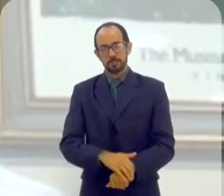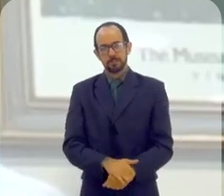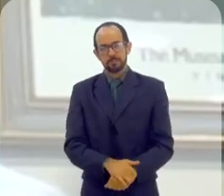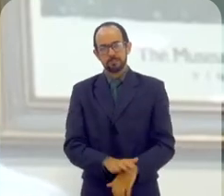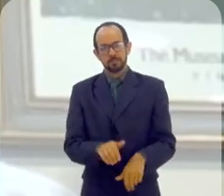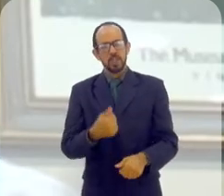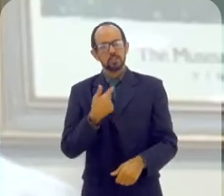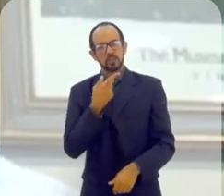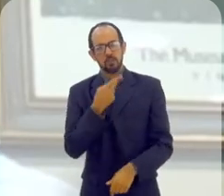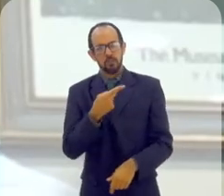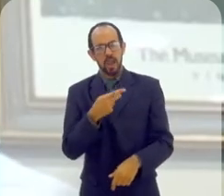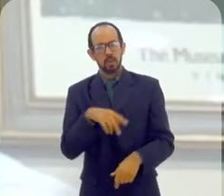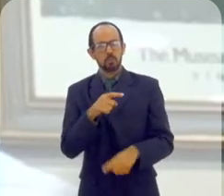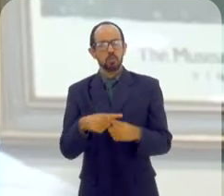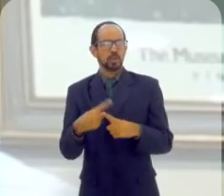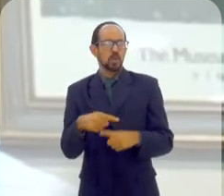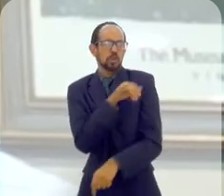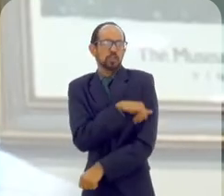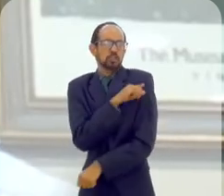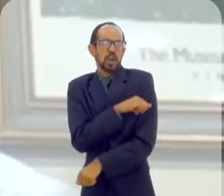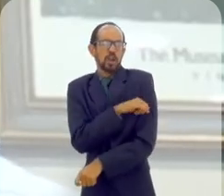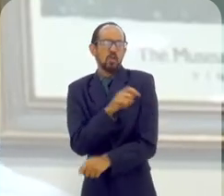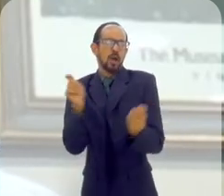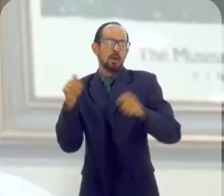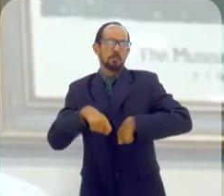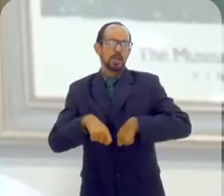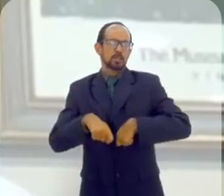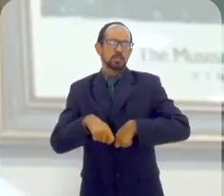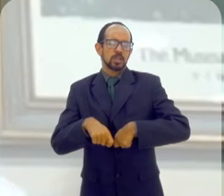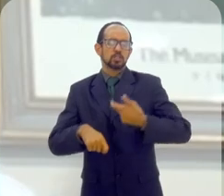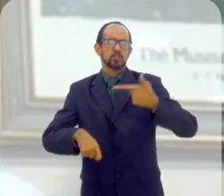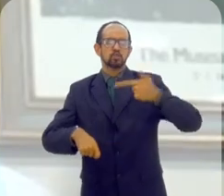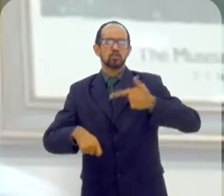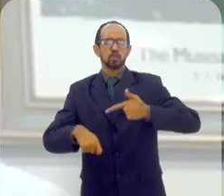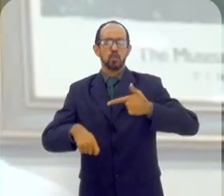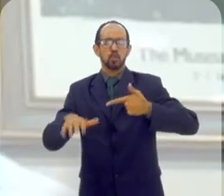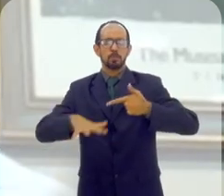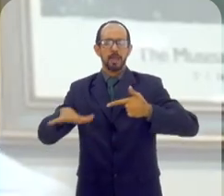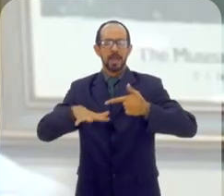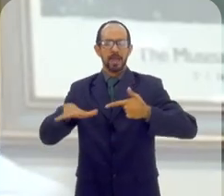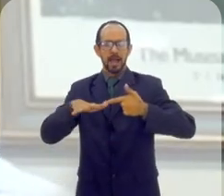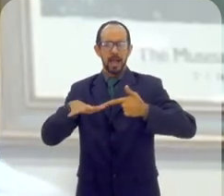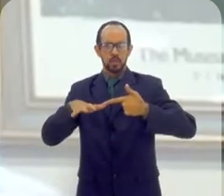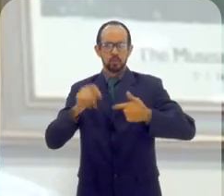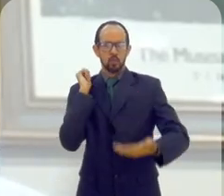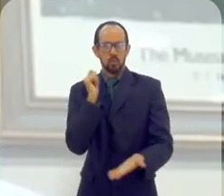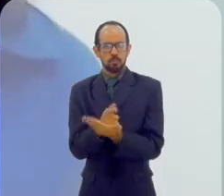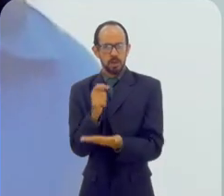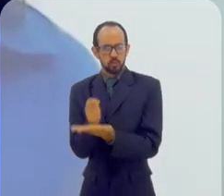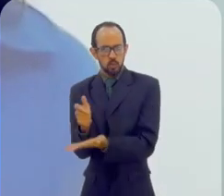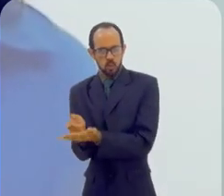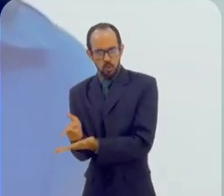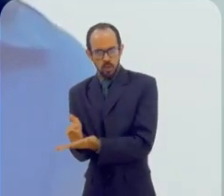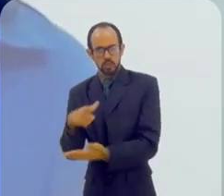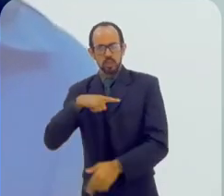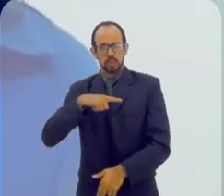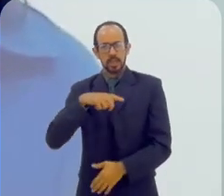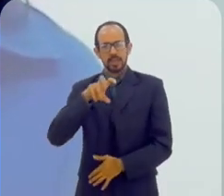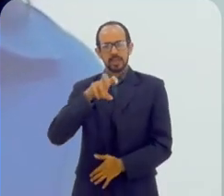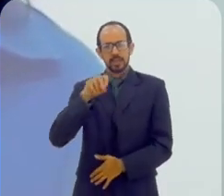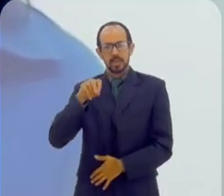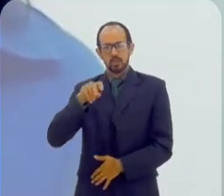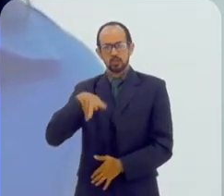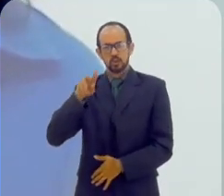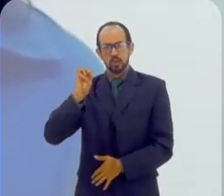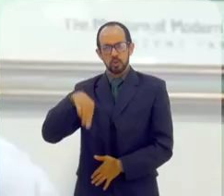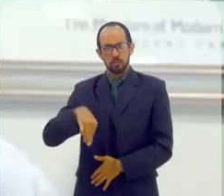e eu gosto de mostrar as potencialidades Nós somos o segundo maior mercado consumidor nós estamos a 500 km